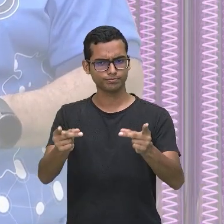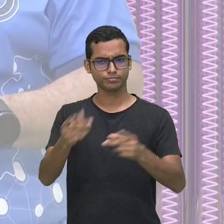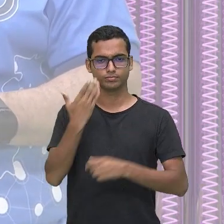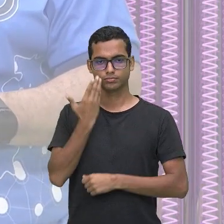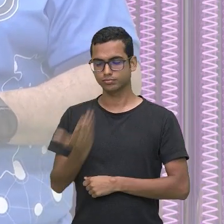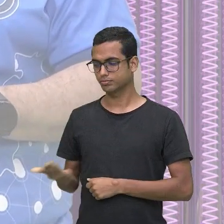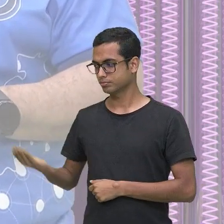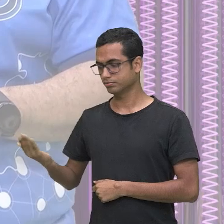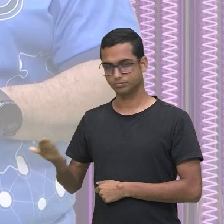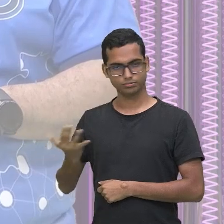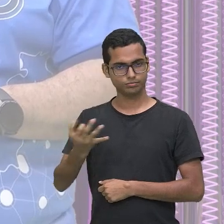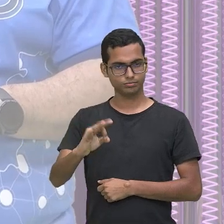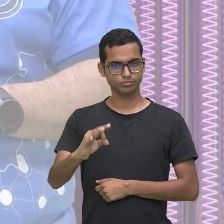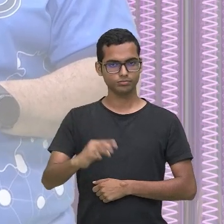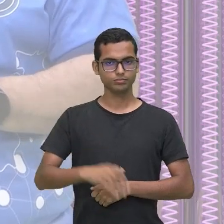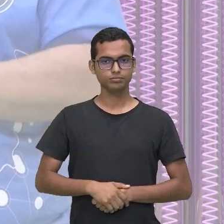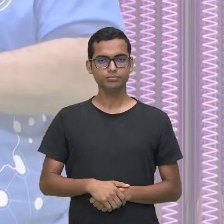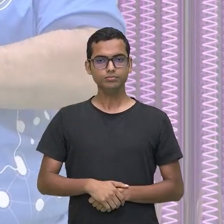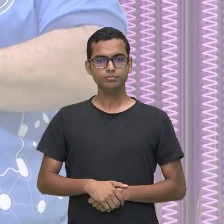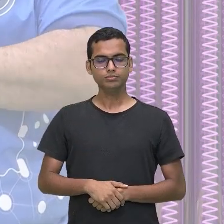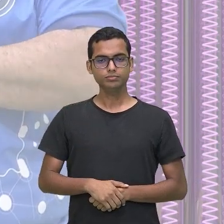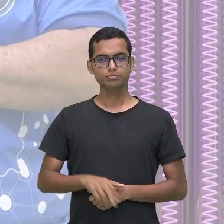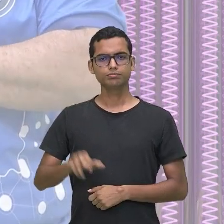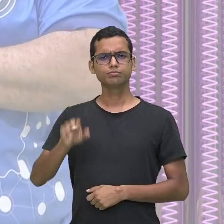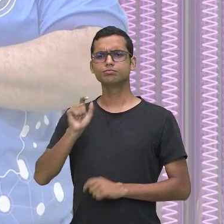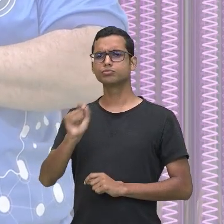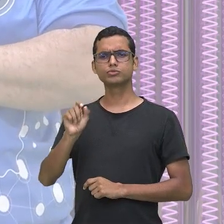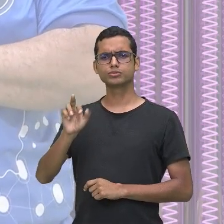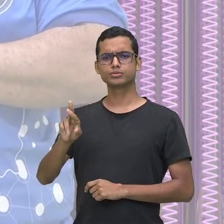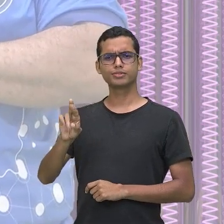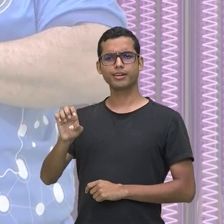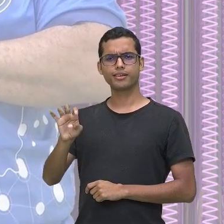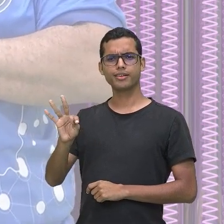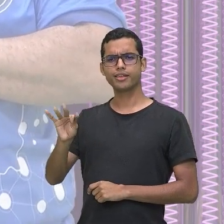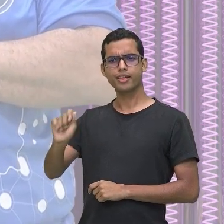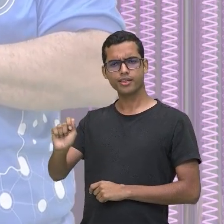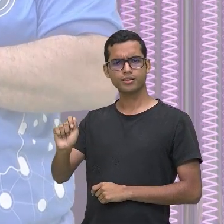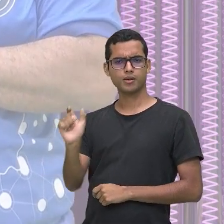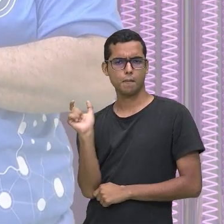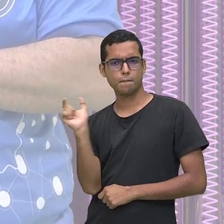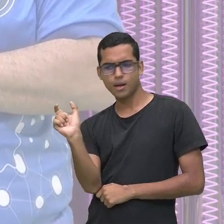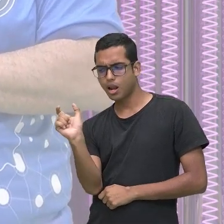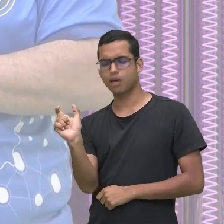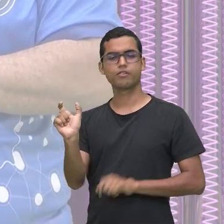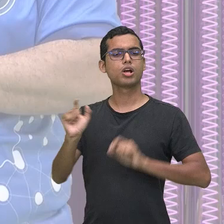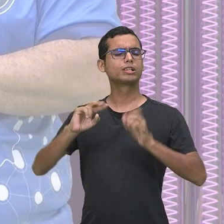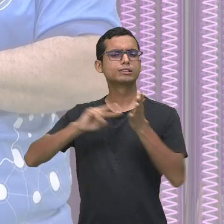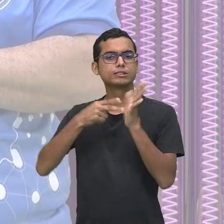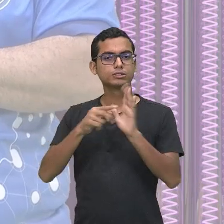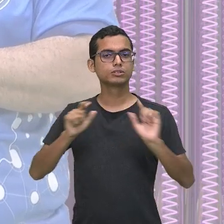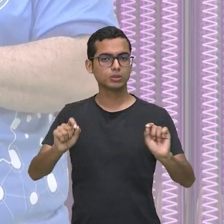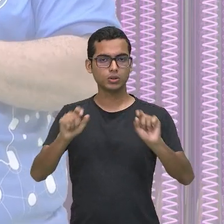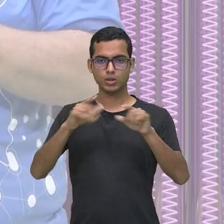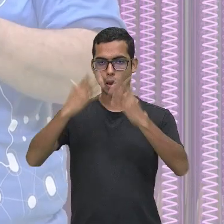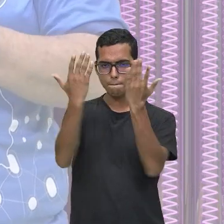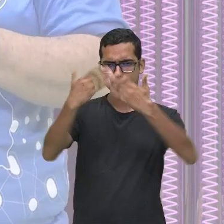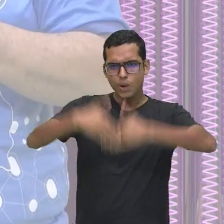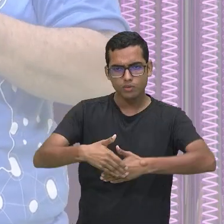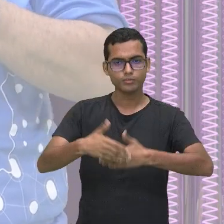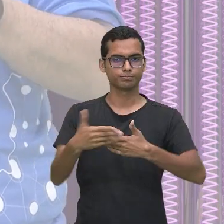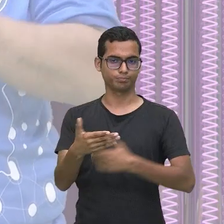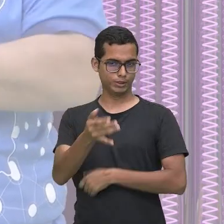pontos, beleza? Combinado até aí? Se eu perguntar para você aí, numa prova, você vê isso na avaliação em larga escala por aí, qual é uma